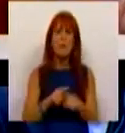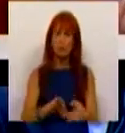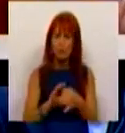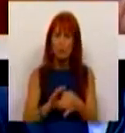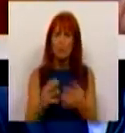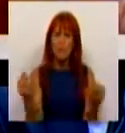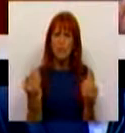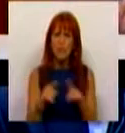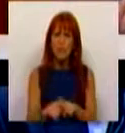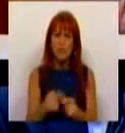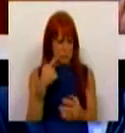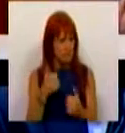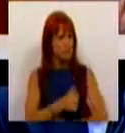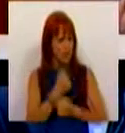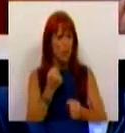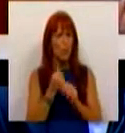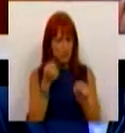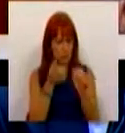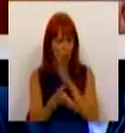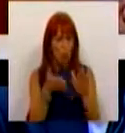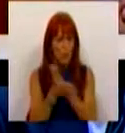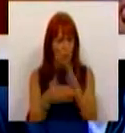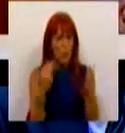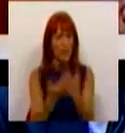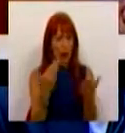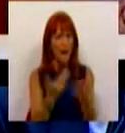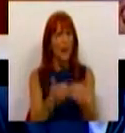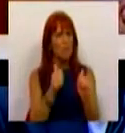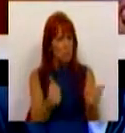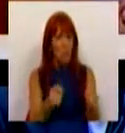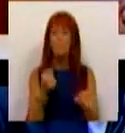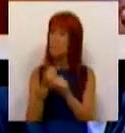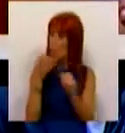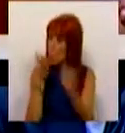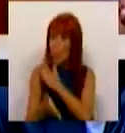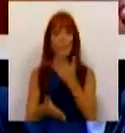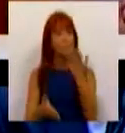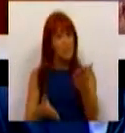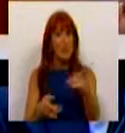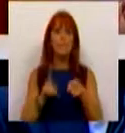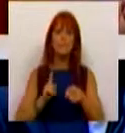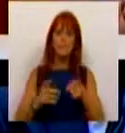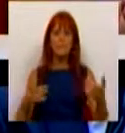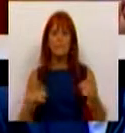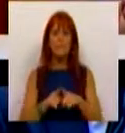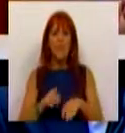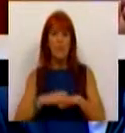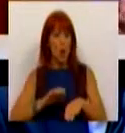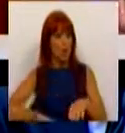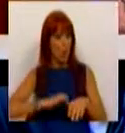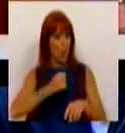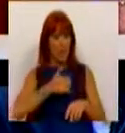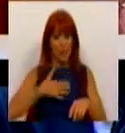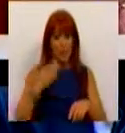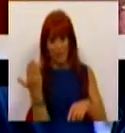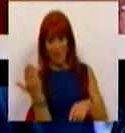consolidou-se, aliás, como notável criação de emprego. Ora, a criação de emprego deve-se precisamente à confiança que as